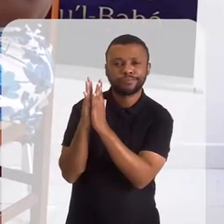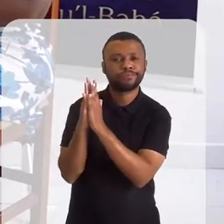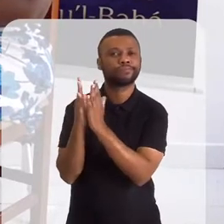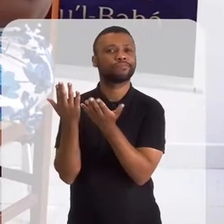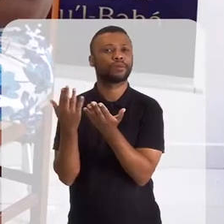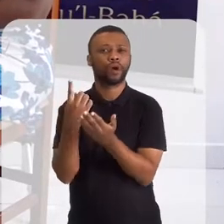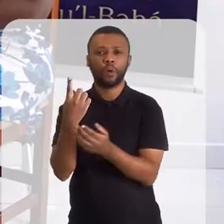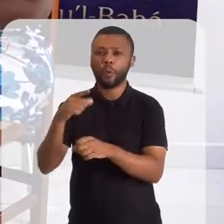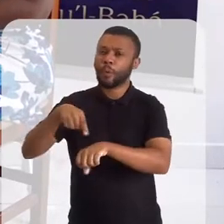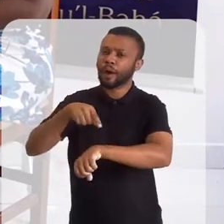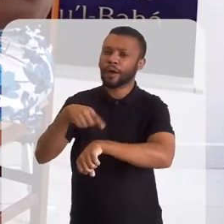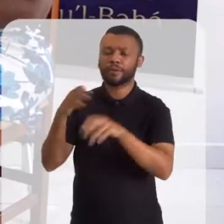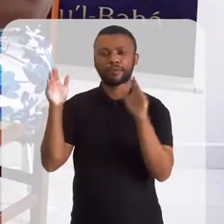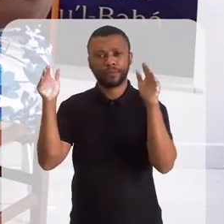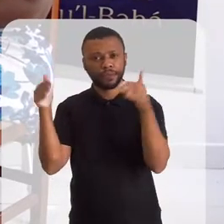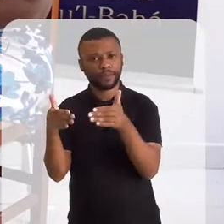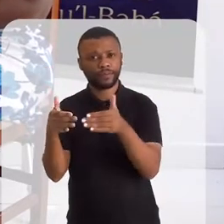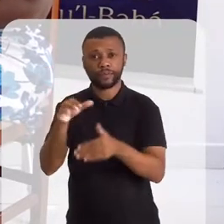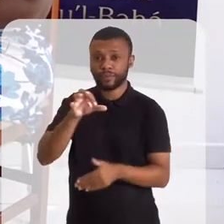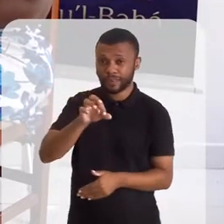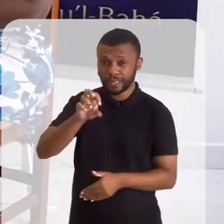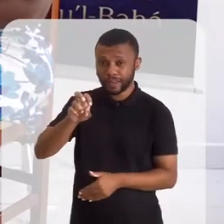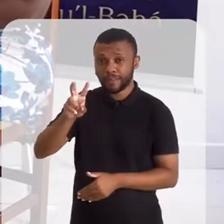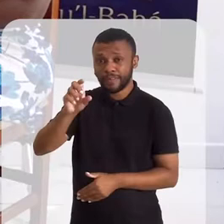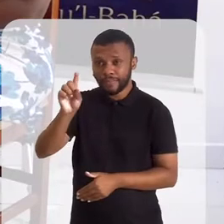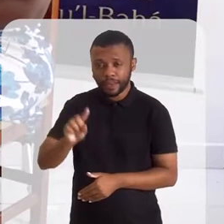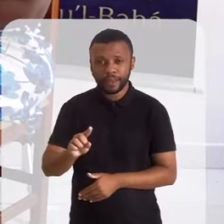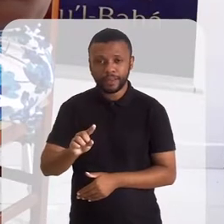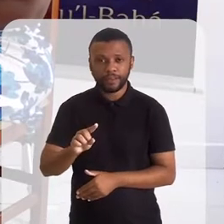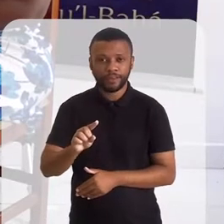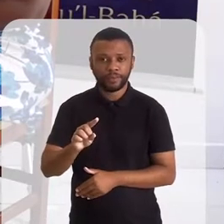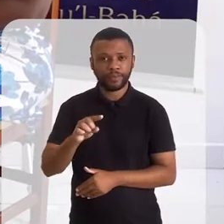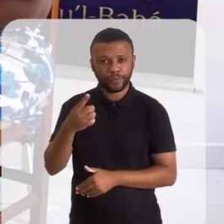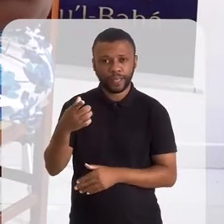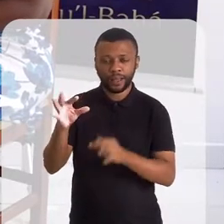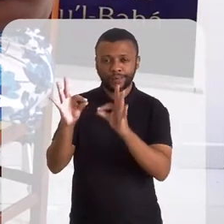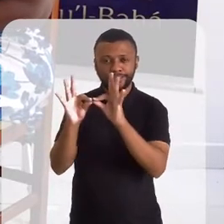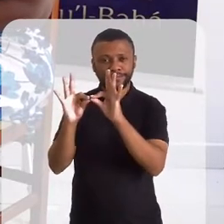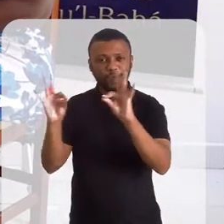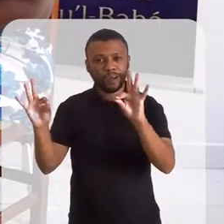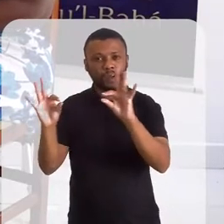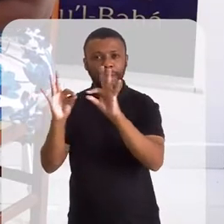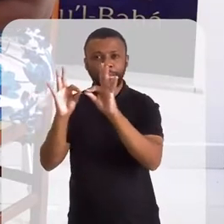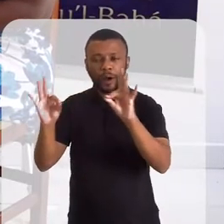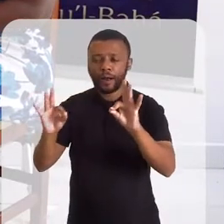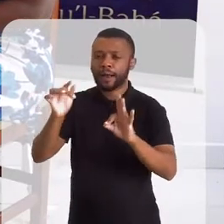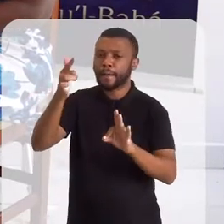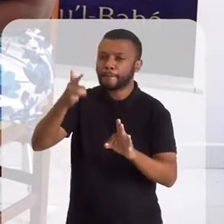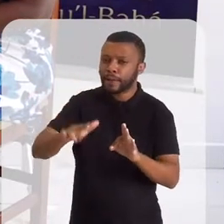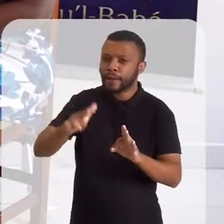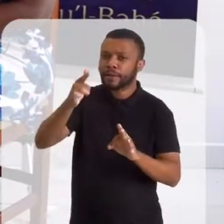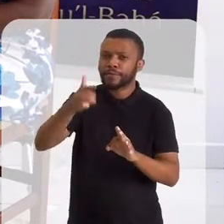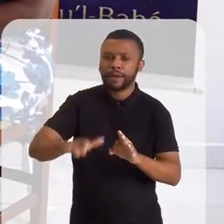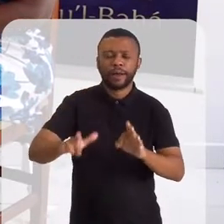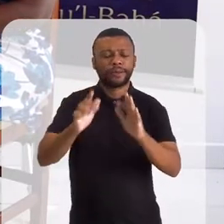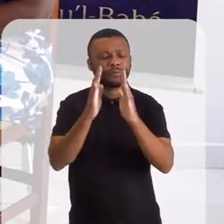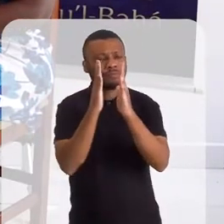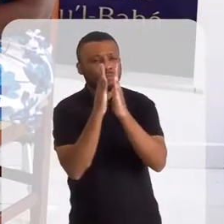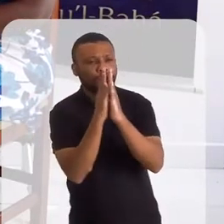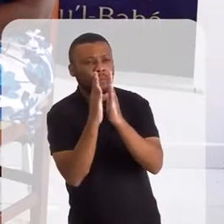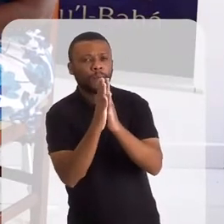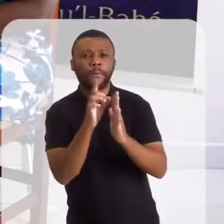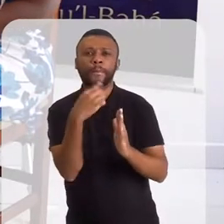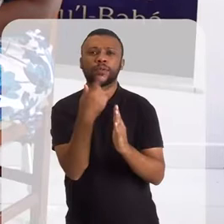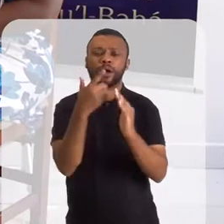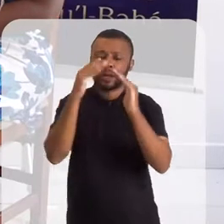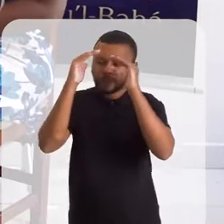tipos. Então a gente faz os 95 vezes. E Allah Rabbá, Allah Rabbá, Allah Rabbá, como realmente um mantra, assim, para a